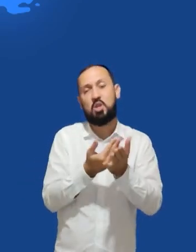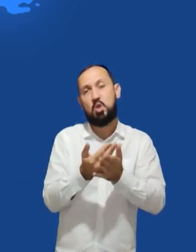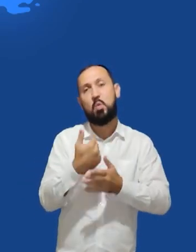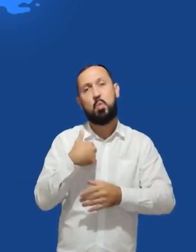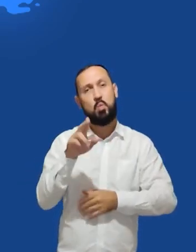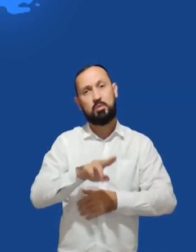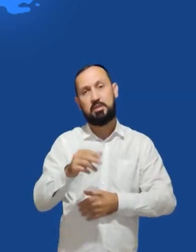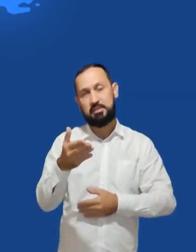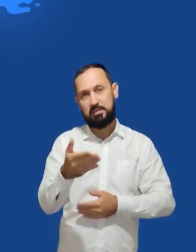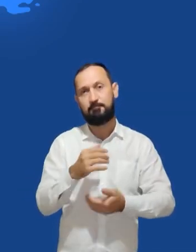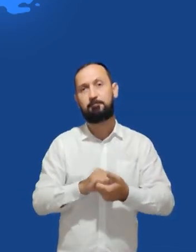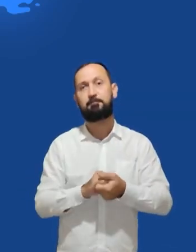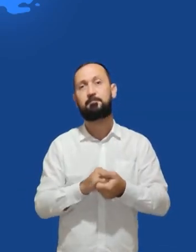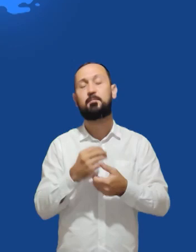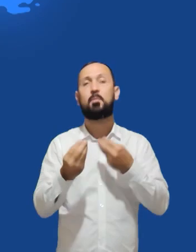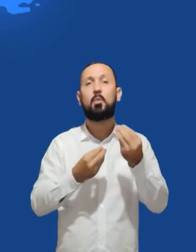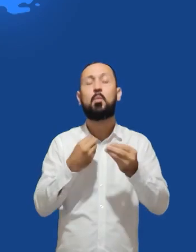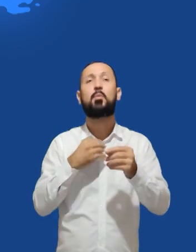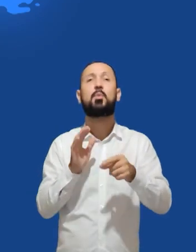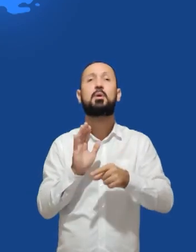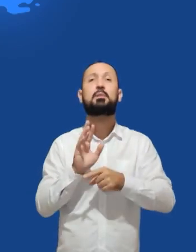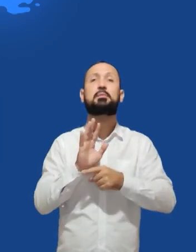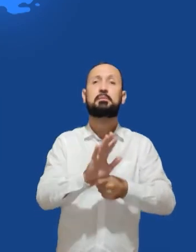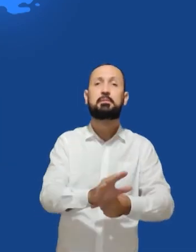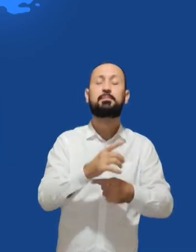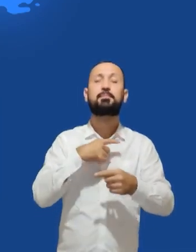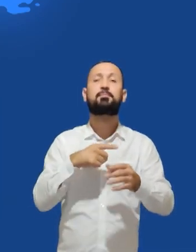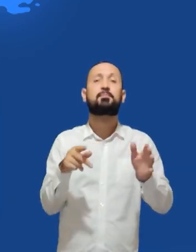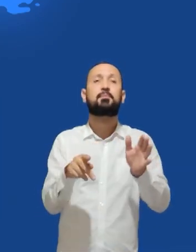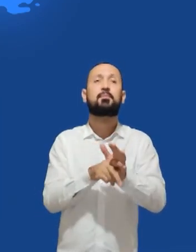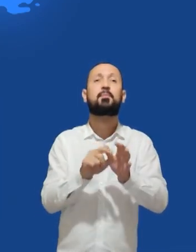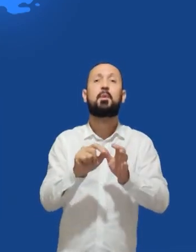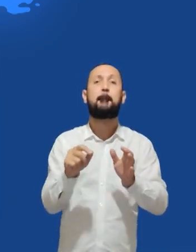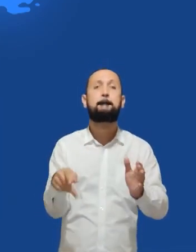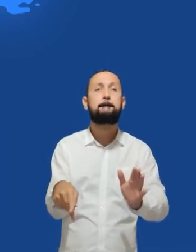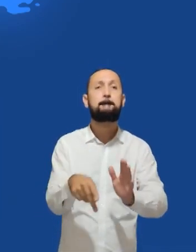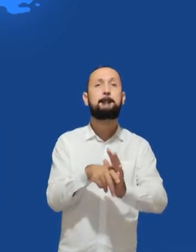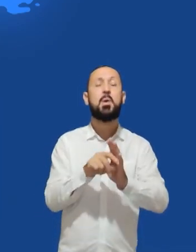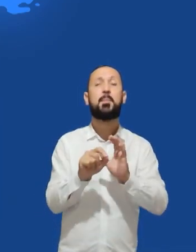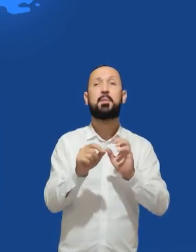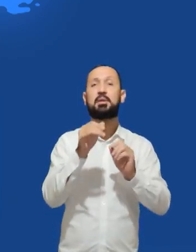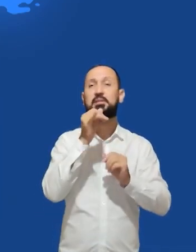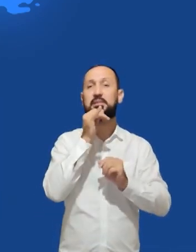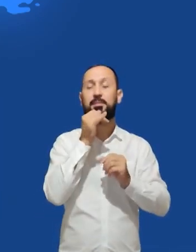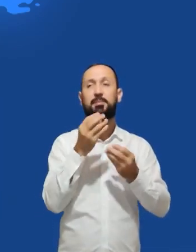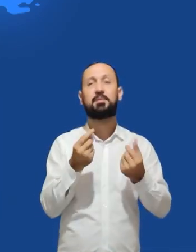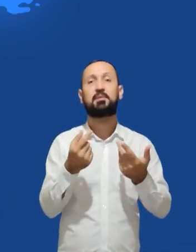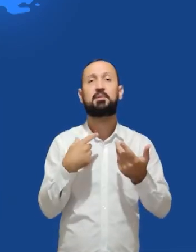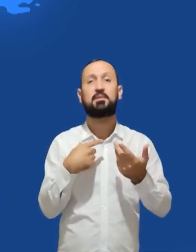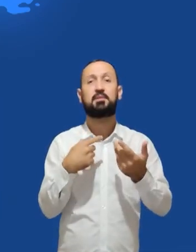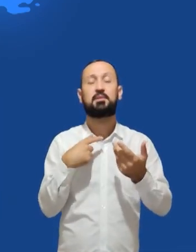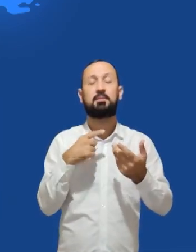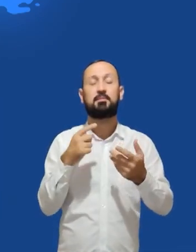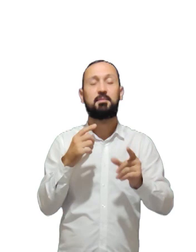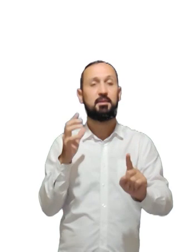dar várias significações. Eu uso ela dessa forma, como intervenção, como algo artístico, como